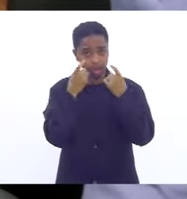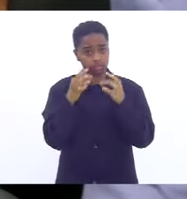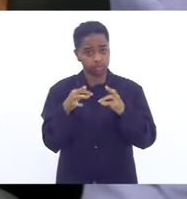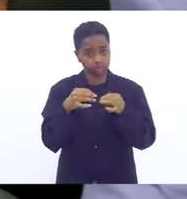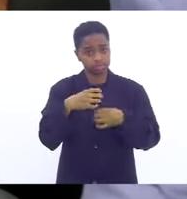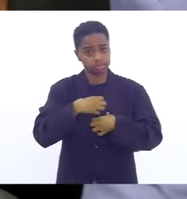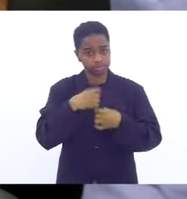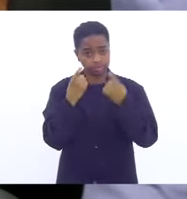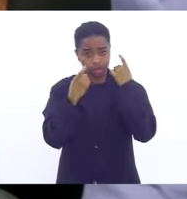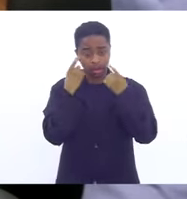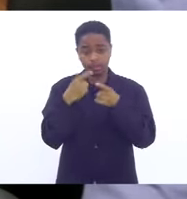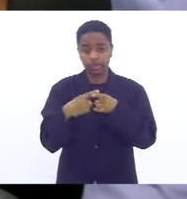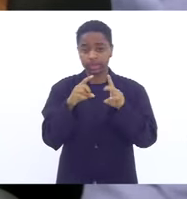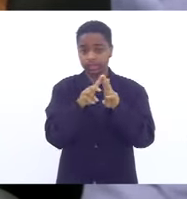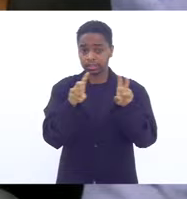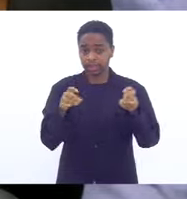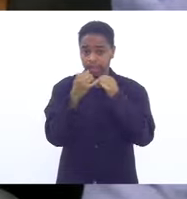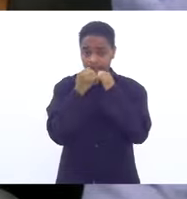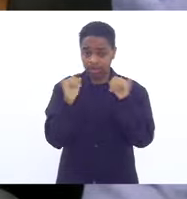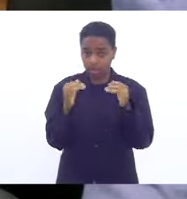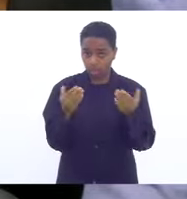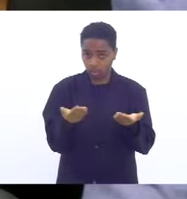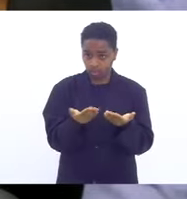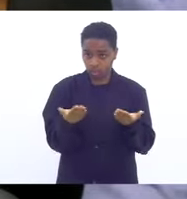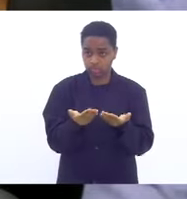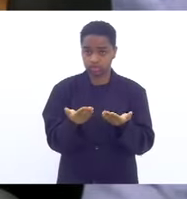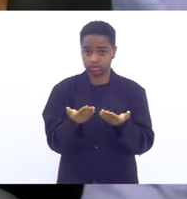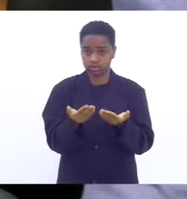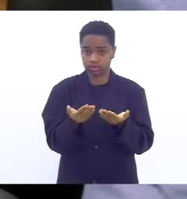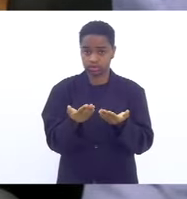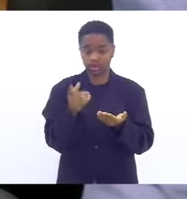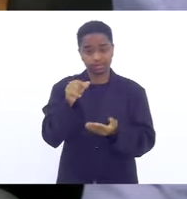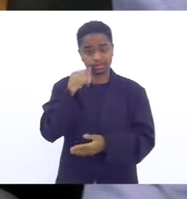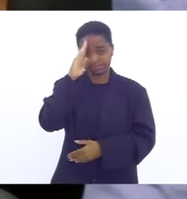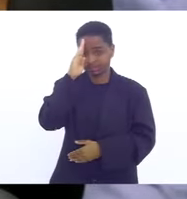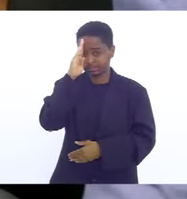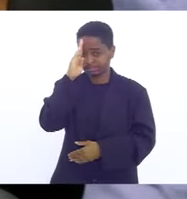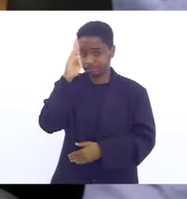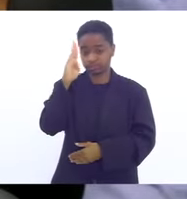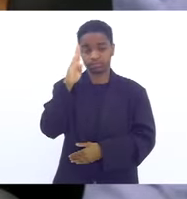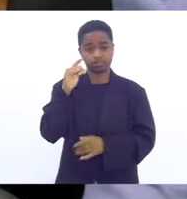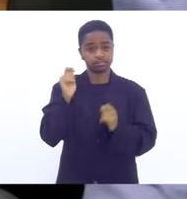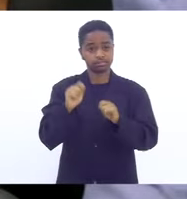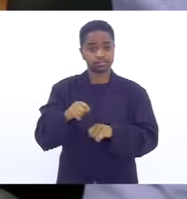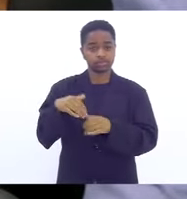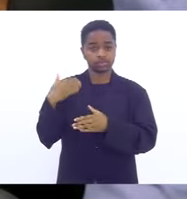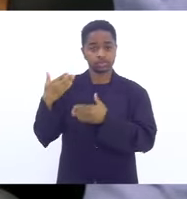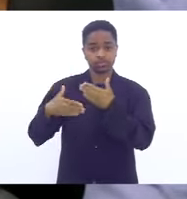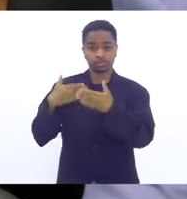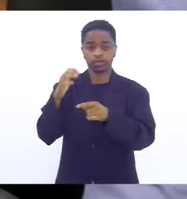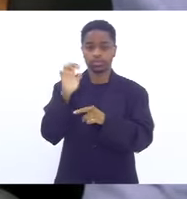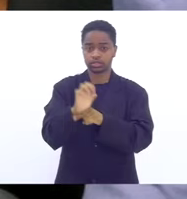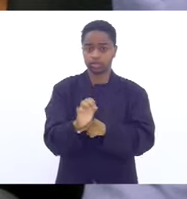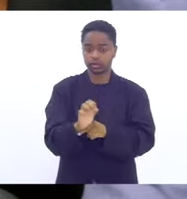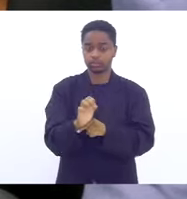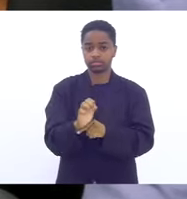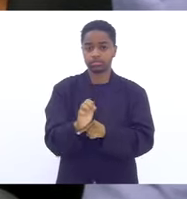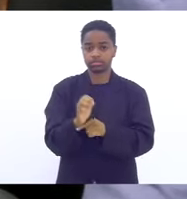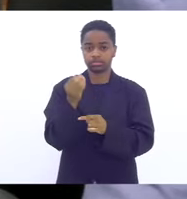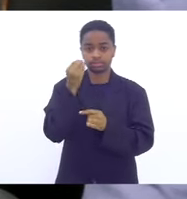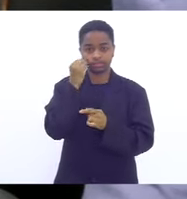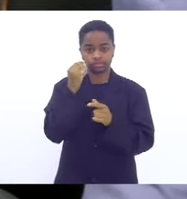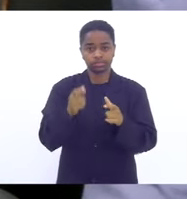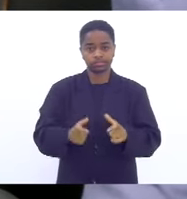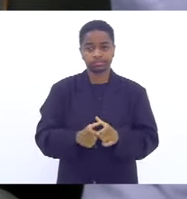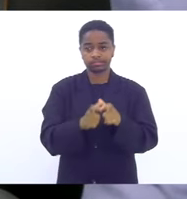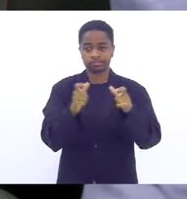A questão da energia elétrica hoje é uma questão primordial para o desenvolvimento do Estado, para o crescimento do